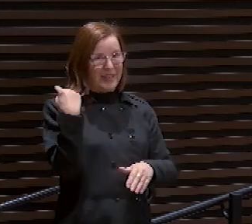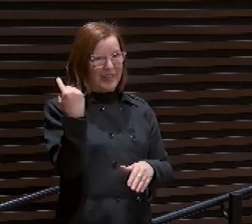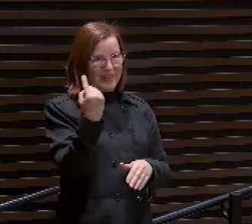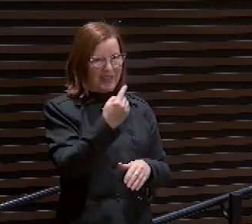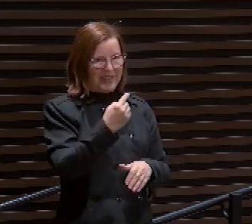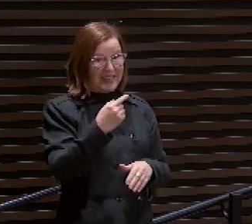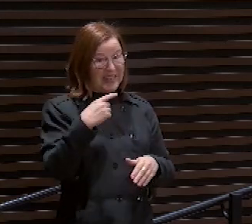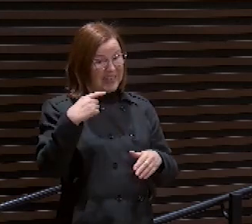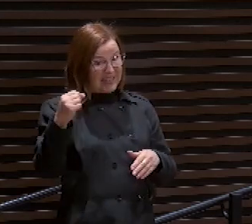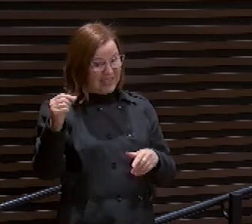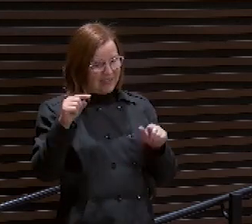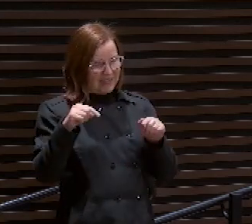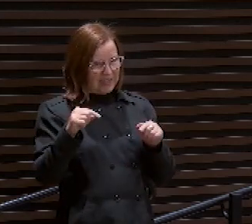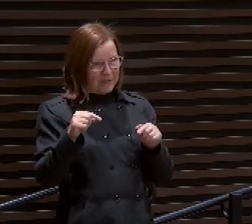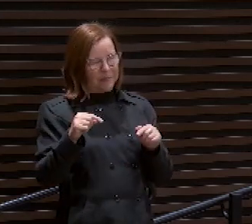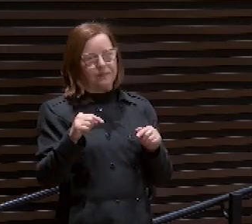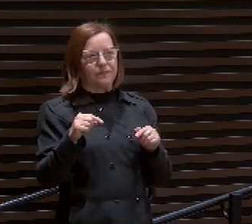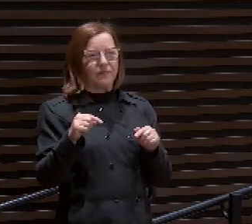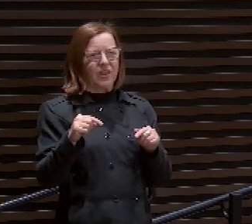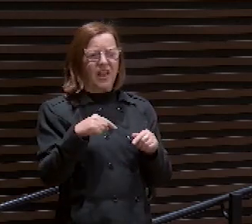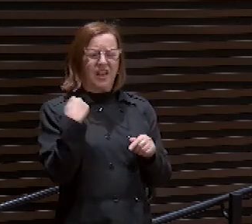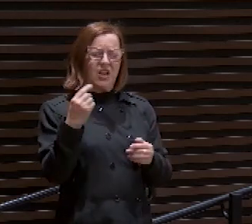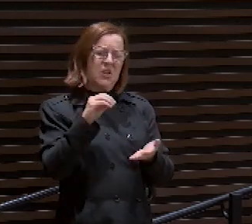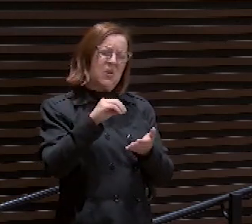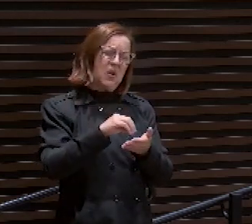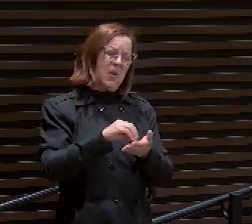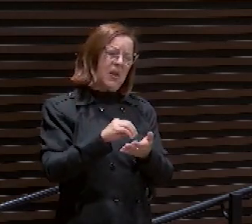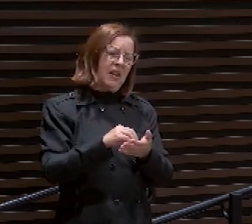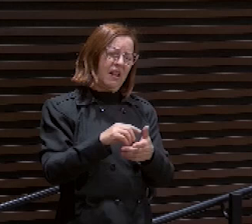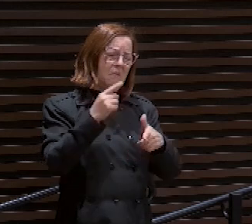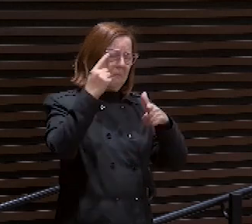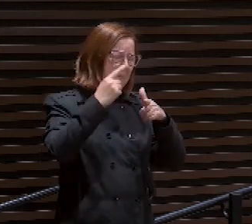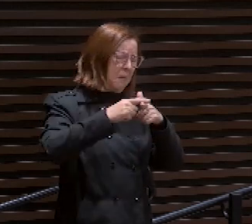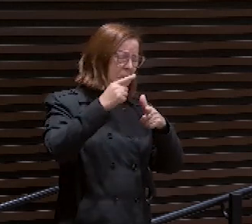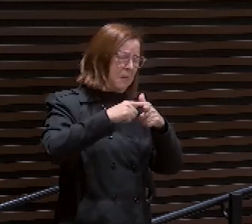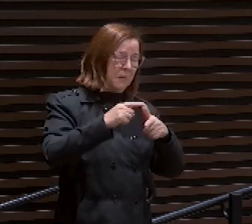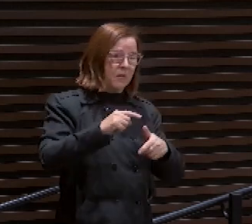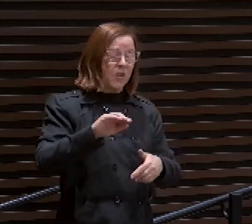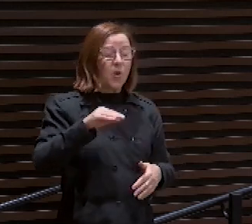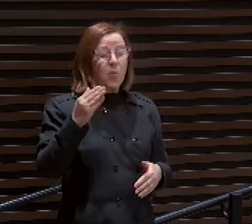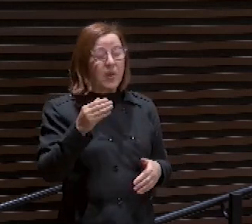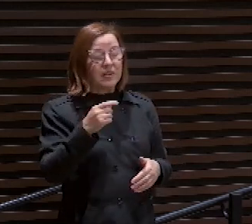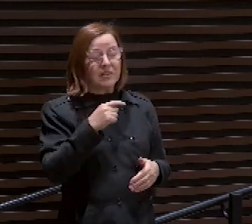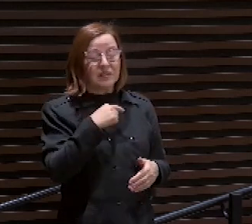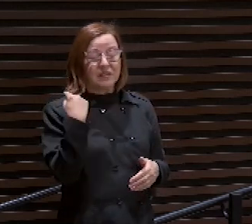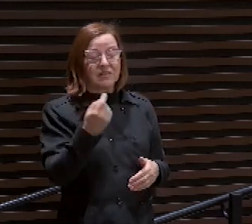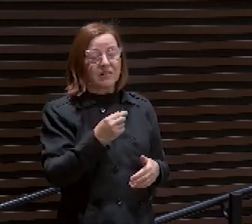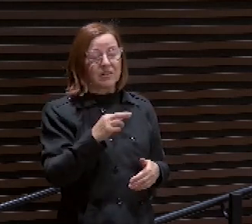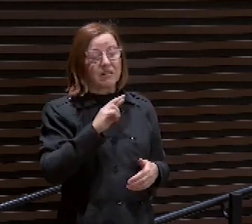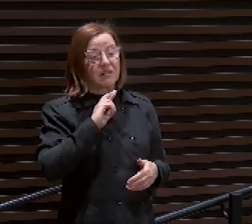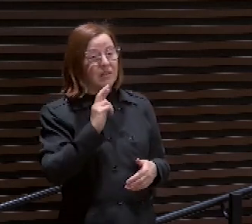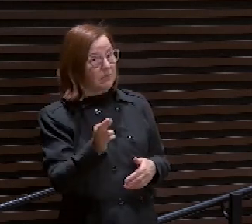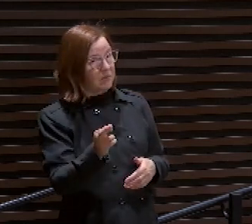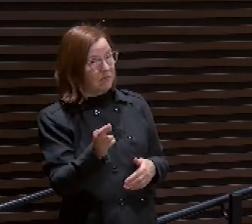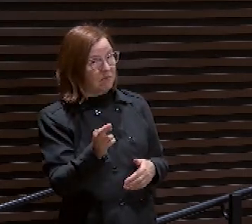Saindo daqui, nós seremos colocados em situações complicadas. Quais serão nossas reações e nossas ações?